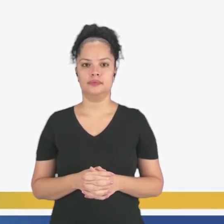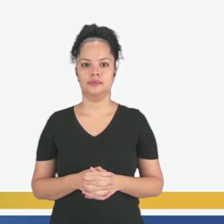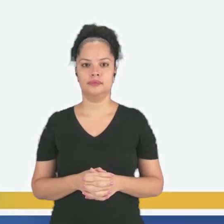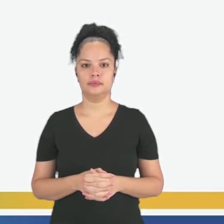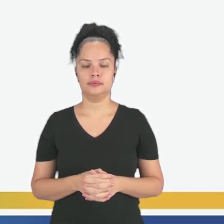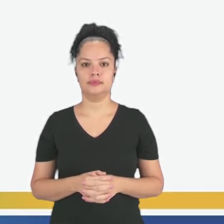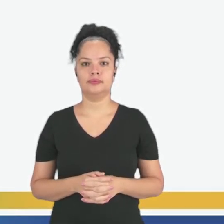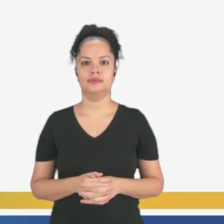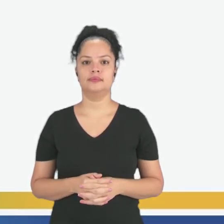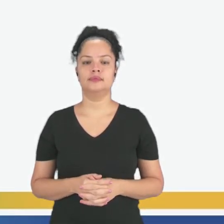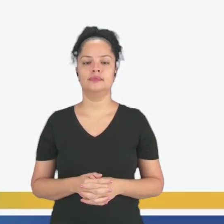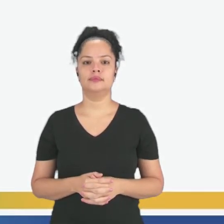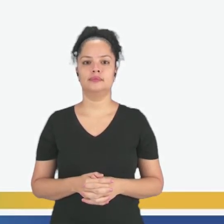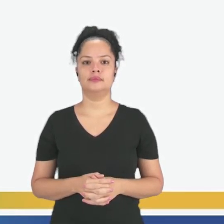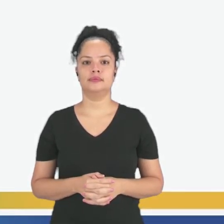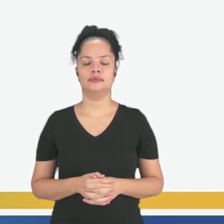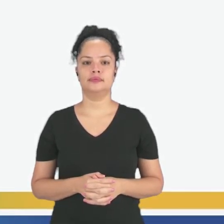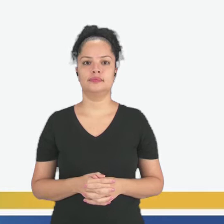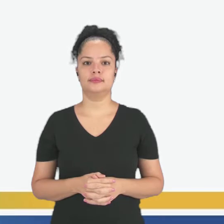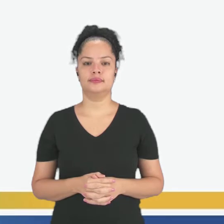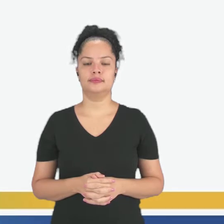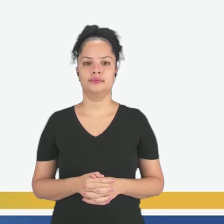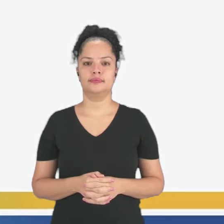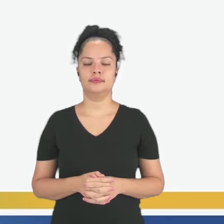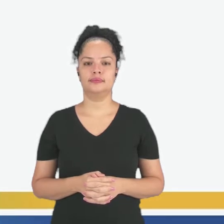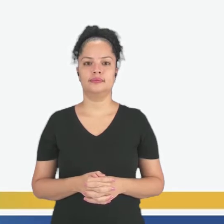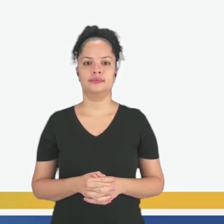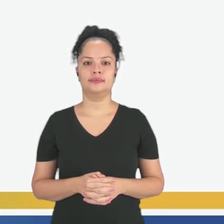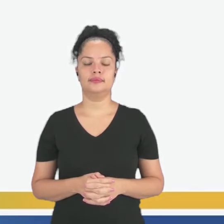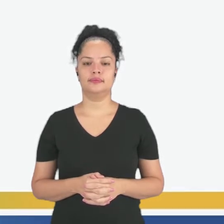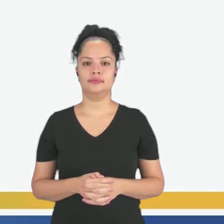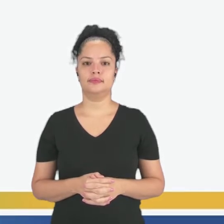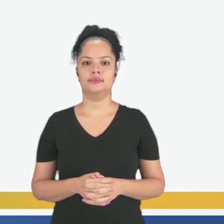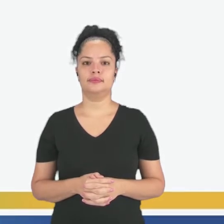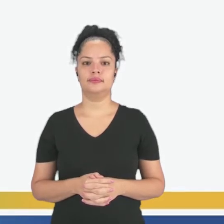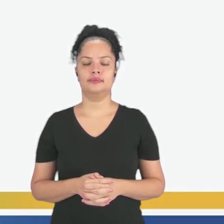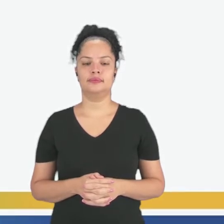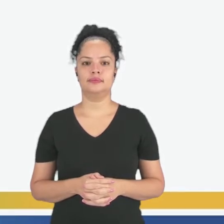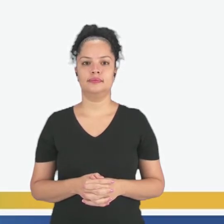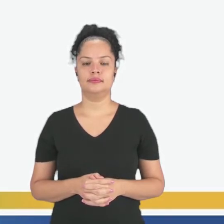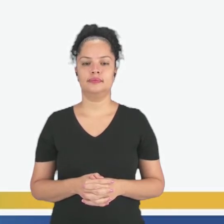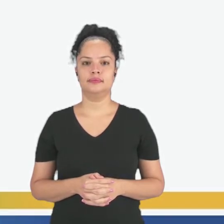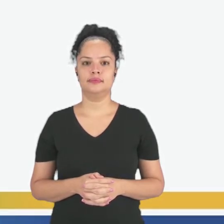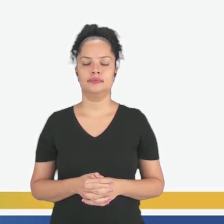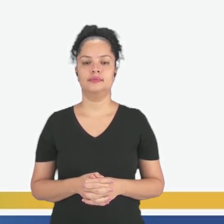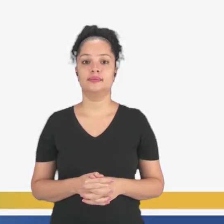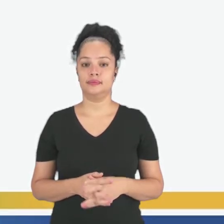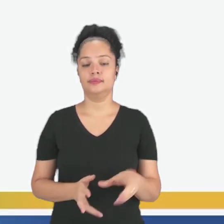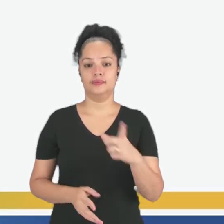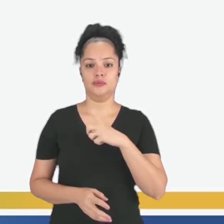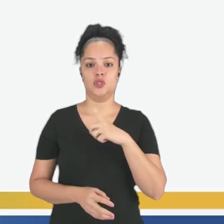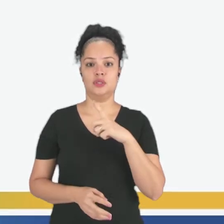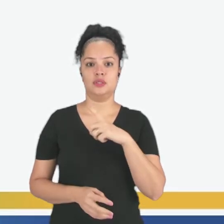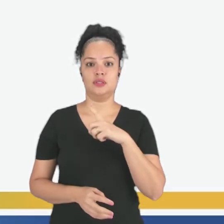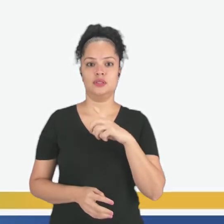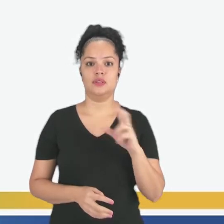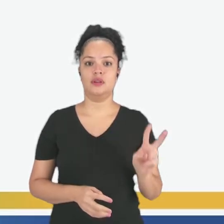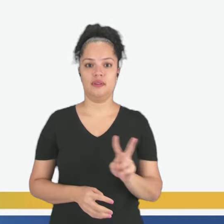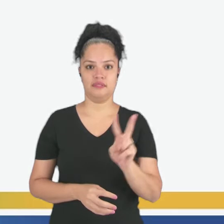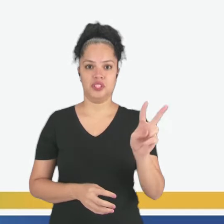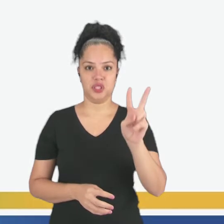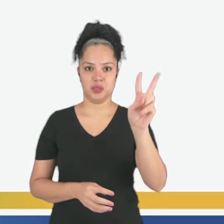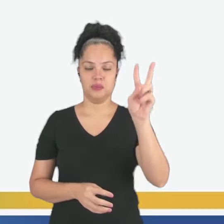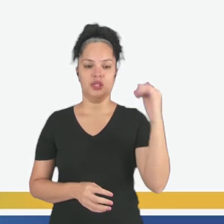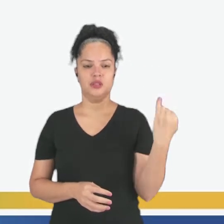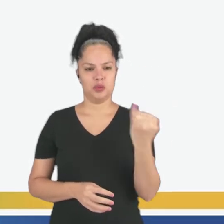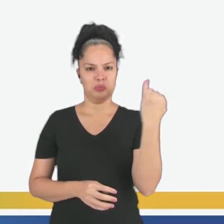prevent diet-related illness, such as some cancers. Então, vocês vão ter aí os nutrientes que vocês precisam